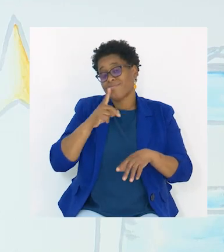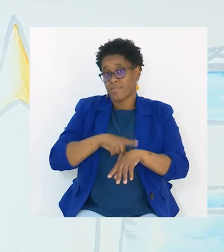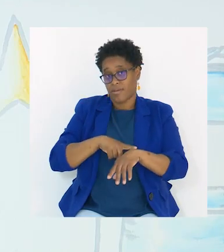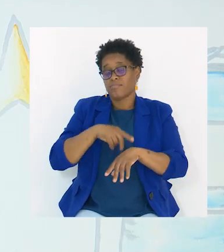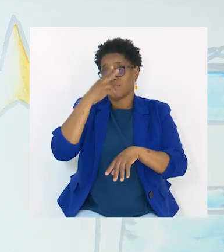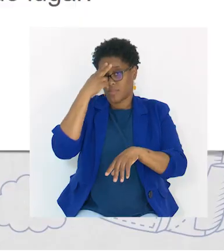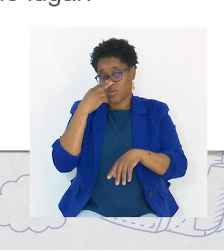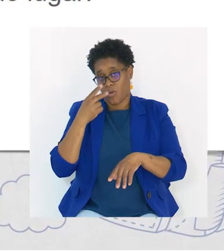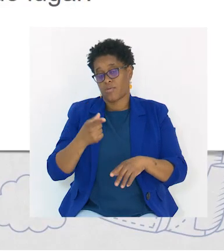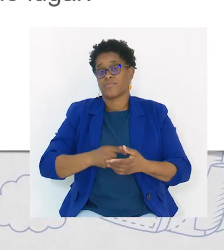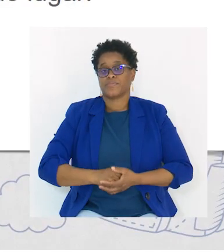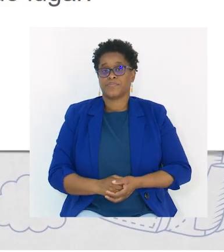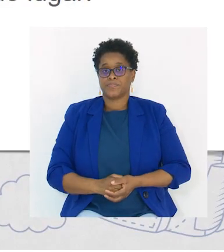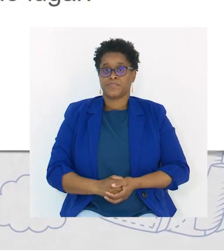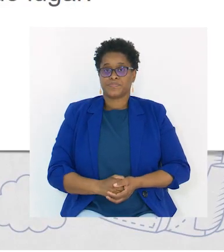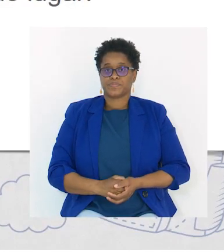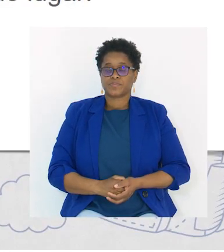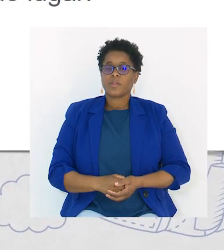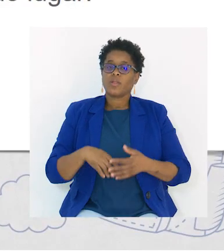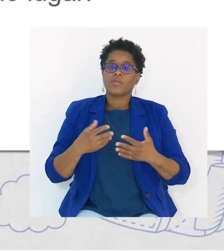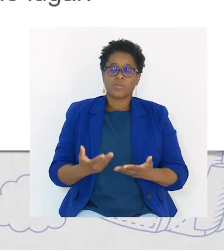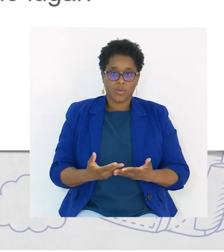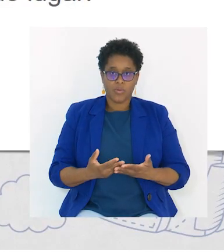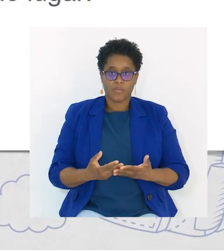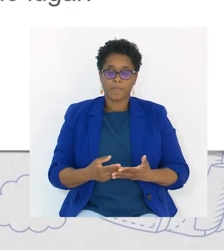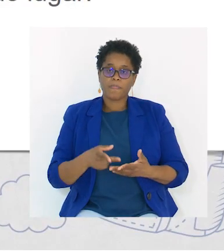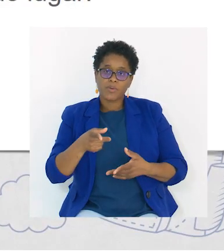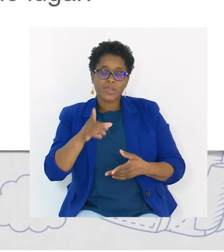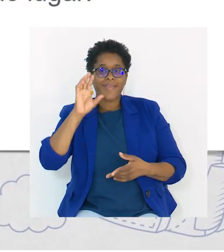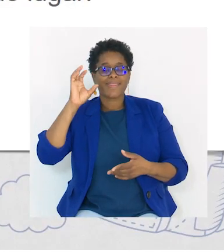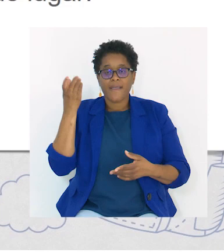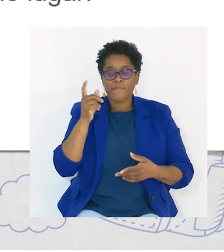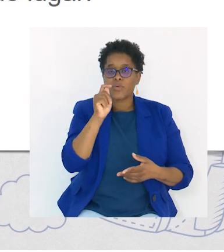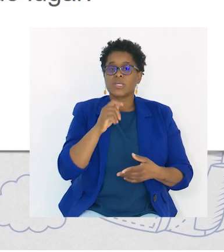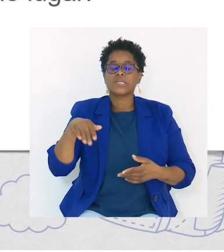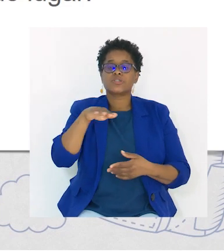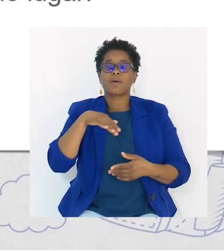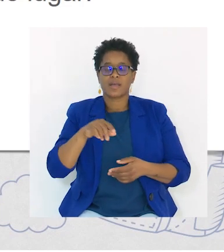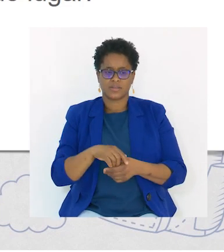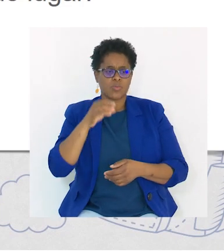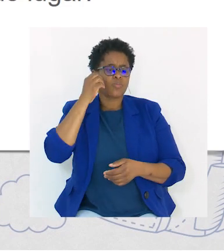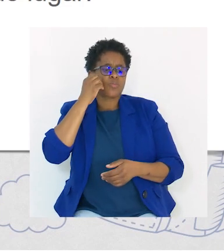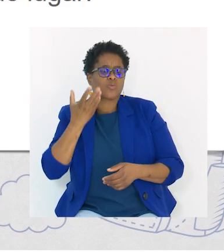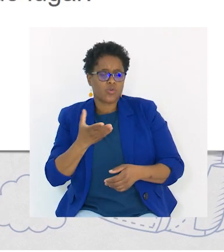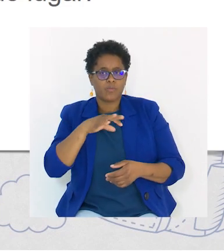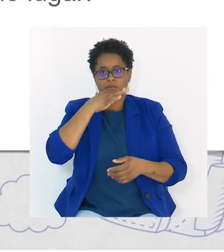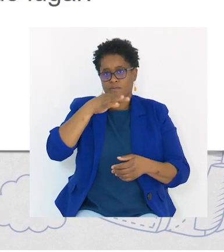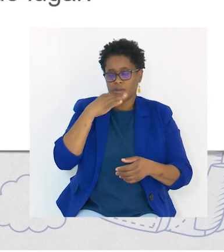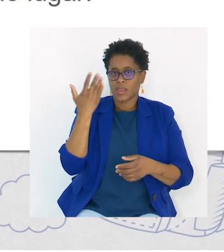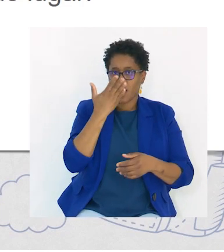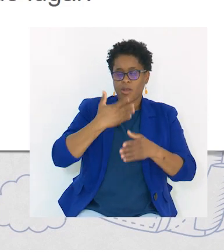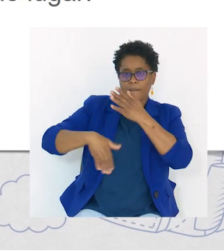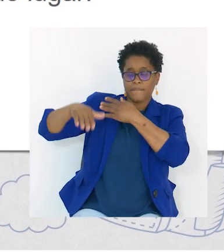histórica. Por isso que o tempo e o espaço, como referimos na